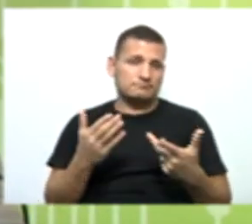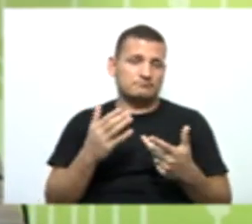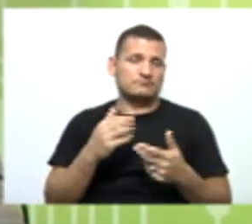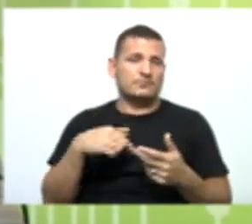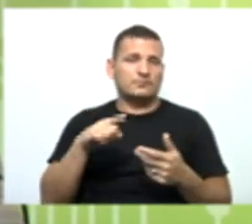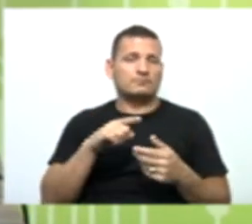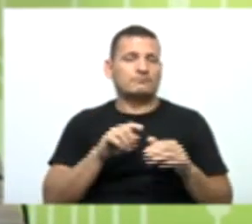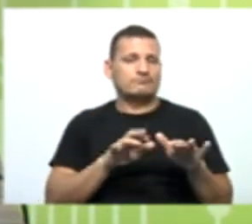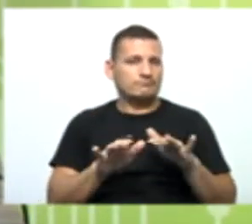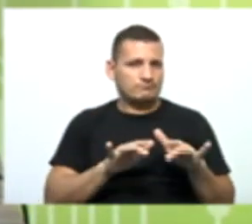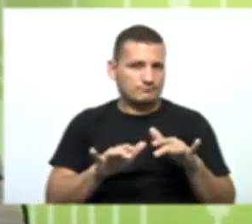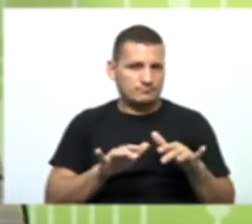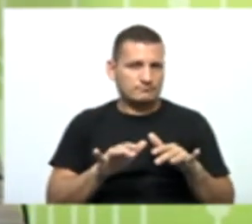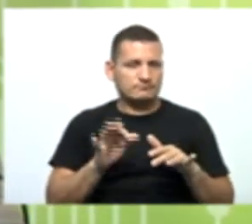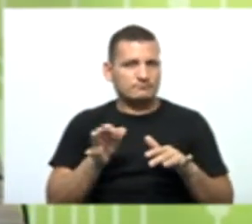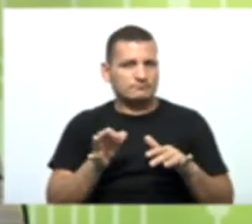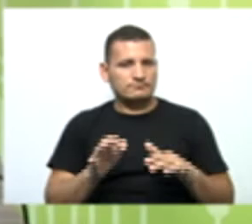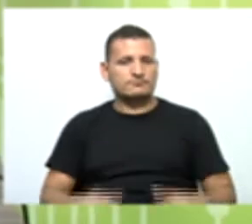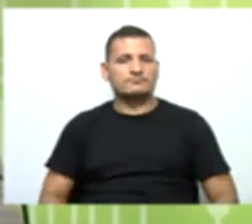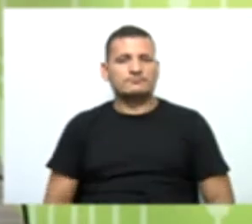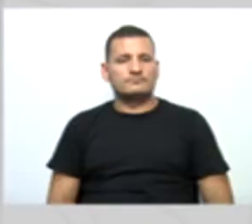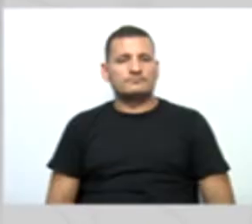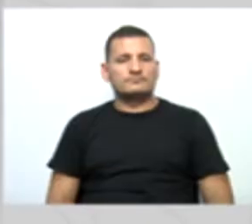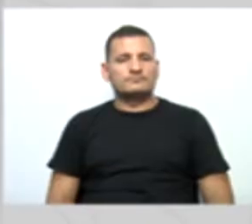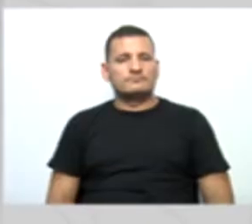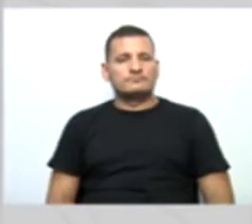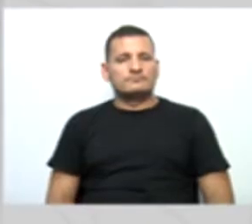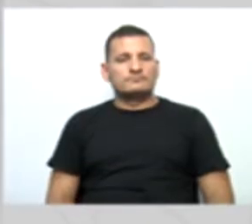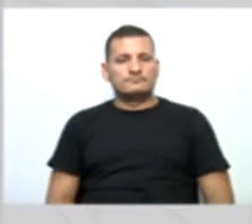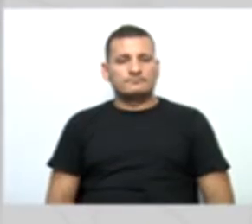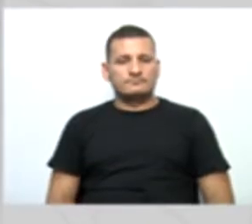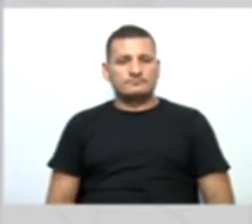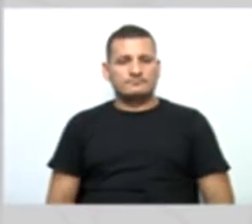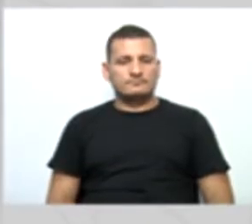tratamos da programação, ok? Então vamos lá.